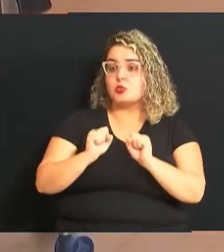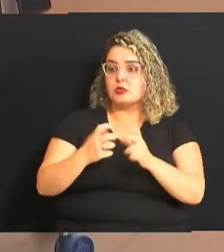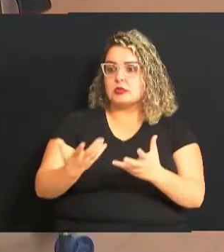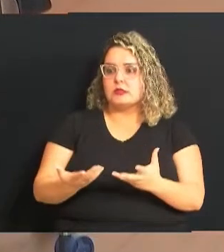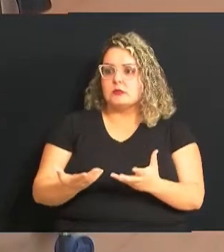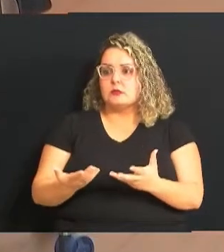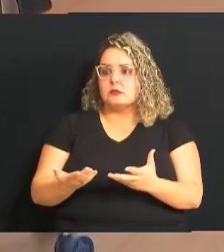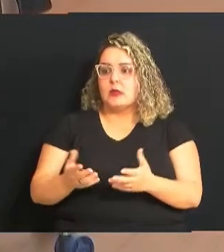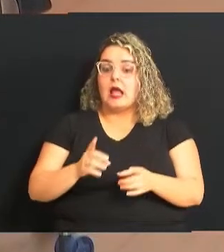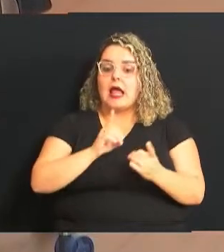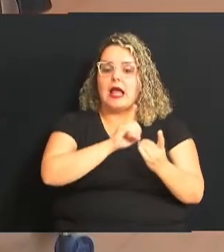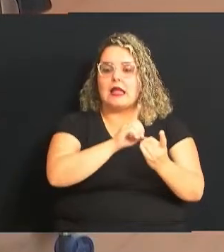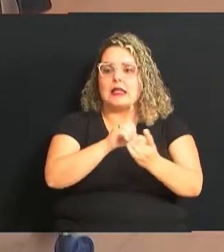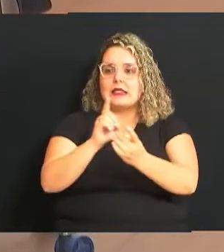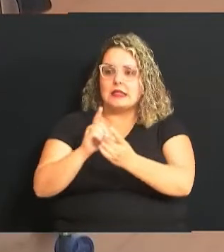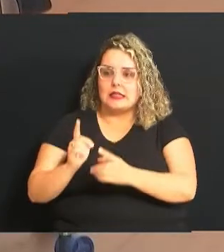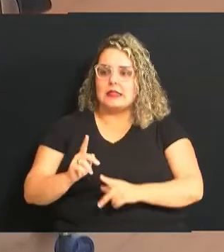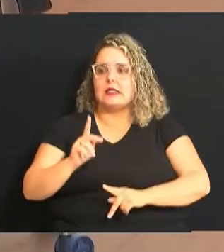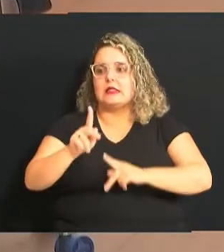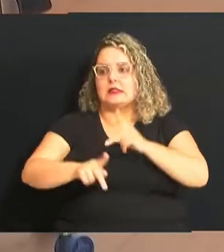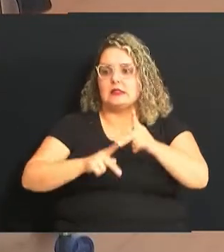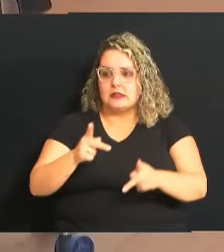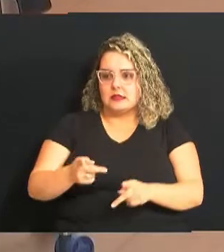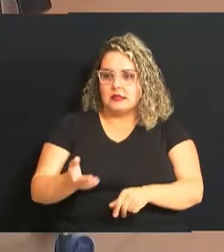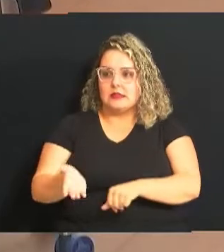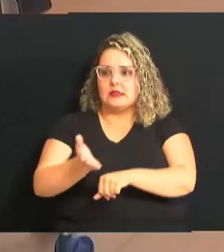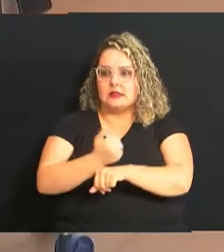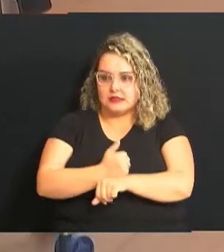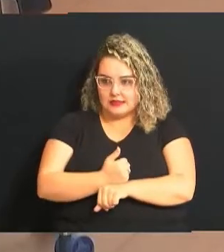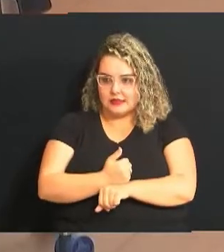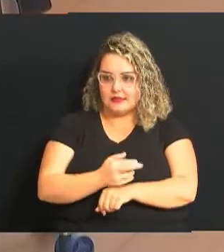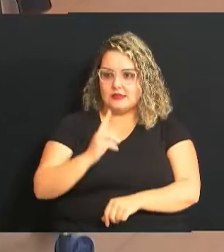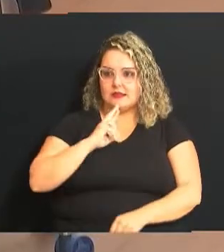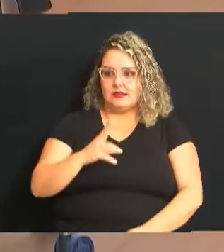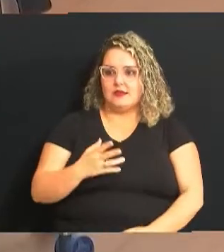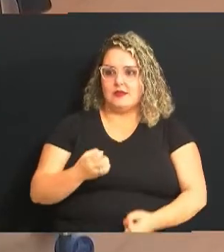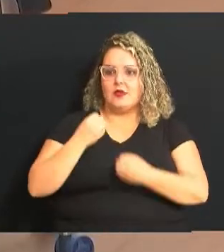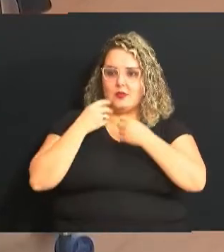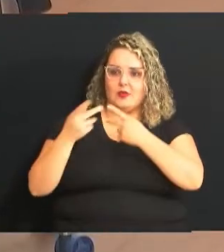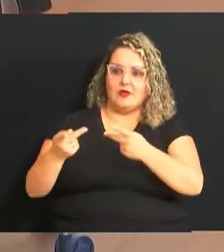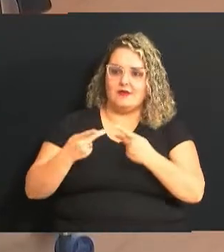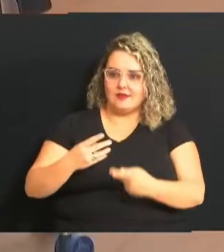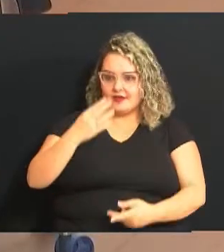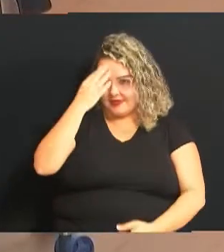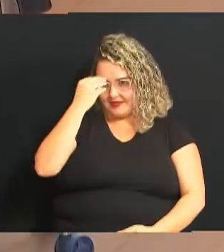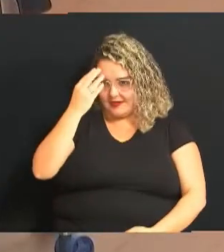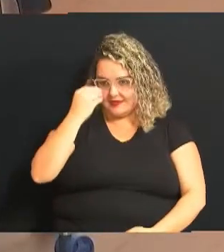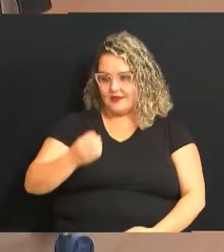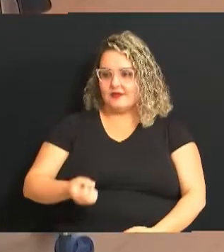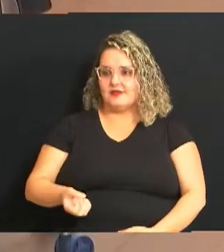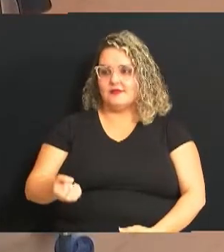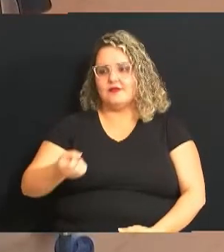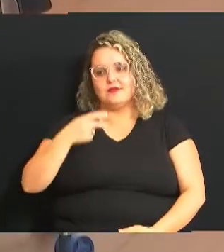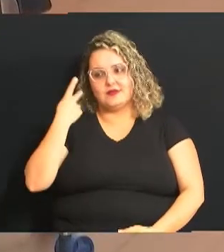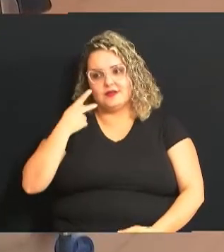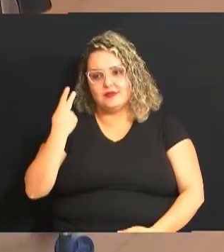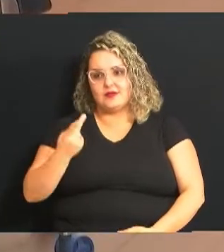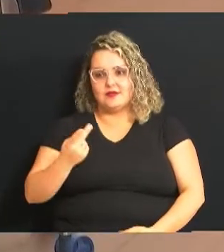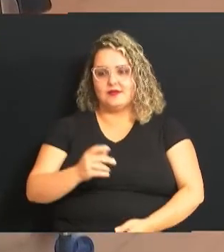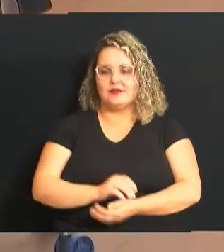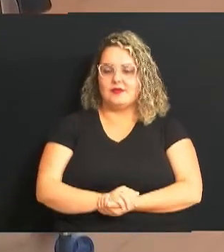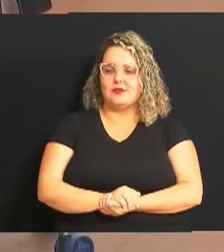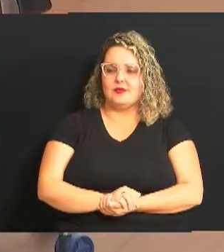essa população? Mas antes de você responder, eu vou dar as boas-vindas ao vereador Jair da Farmácia. Vereador, fala um pouquinho para